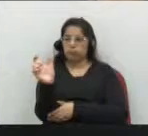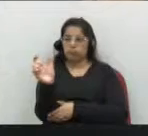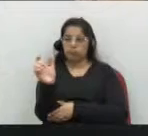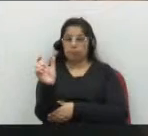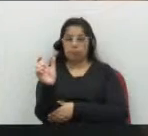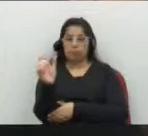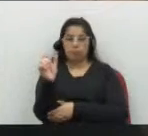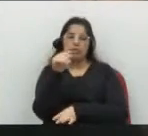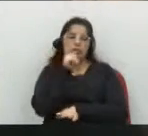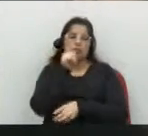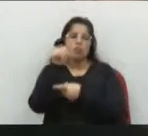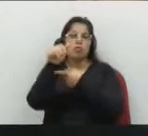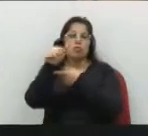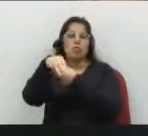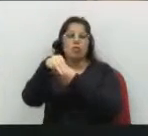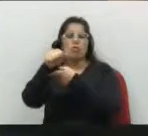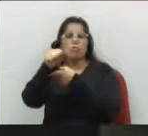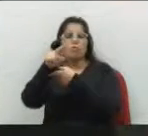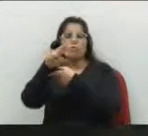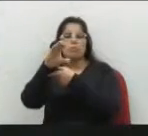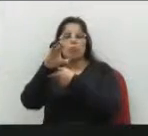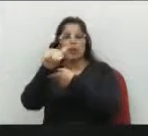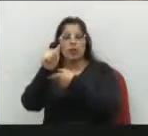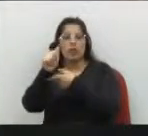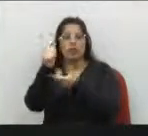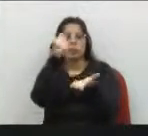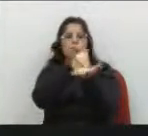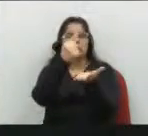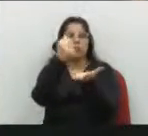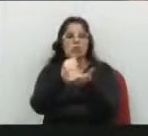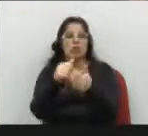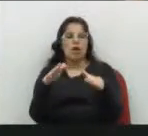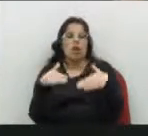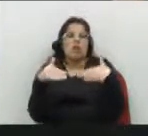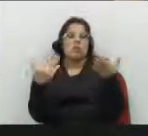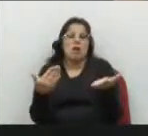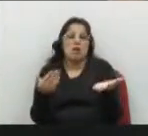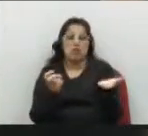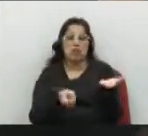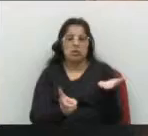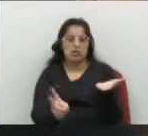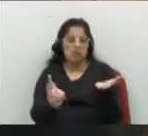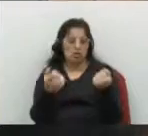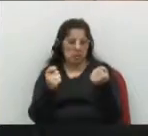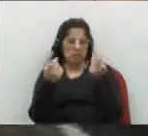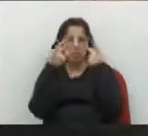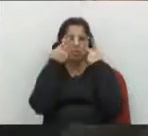para continuar. Agora, tem que ir lá visitar o balcão lá, onde que fica